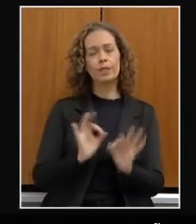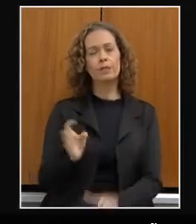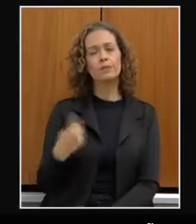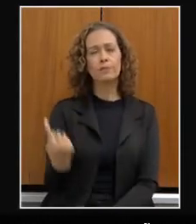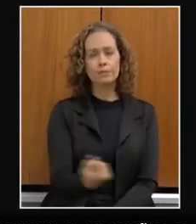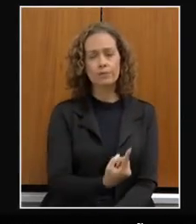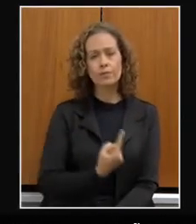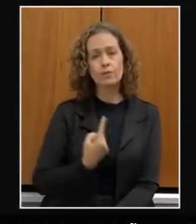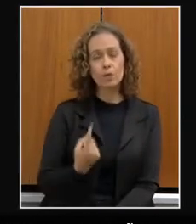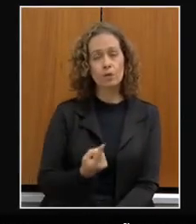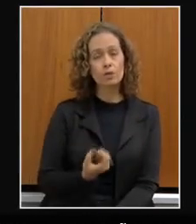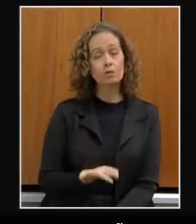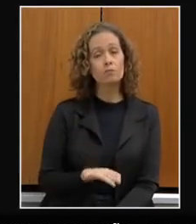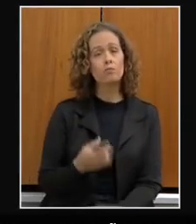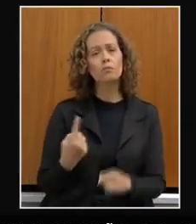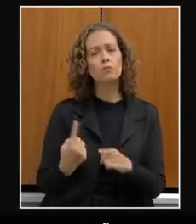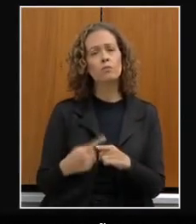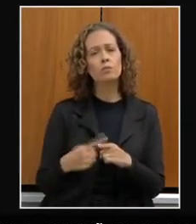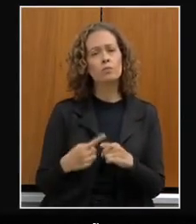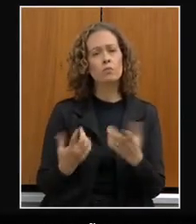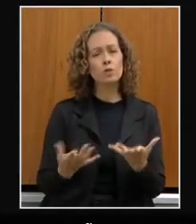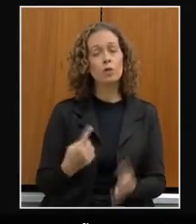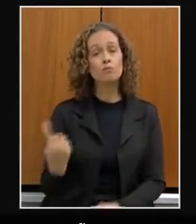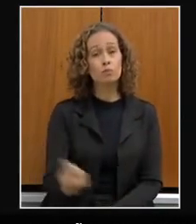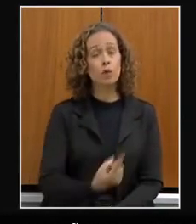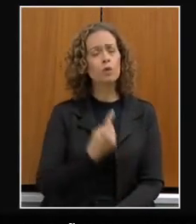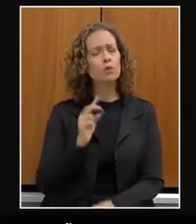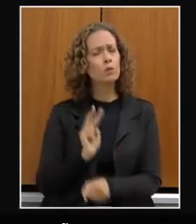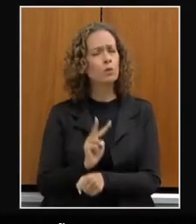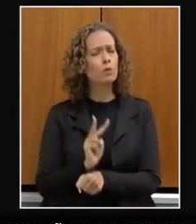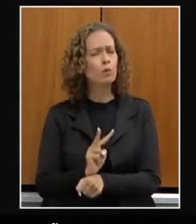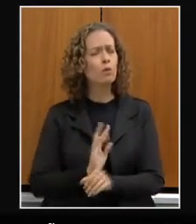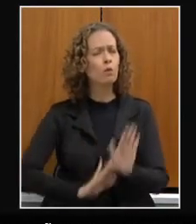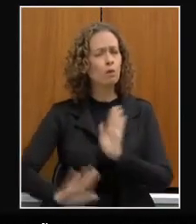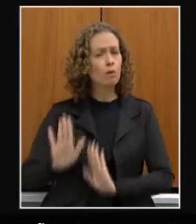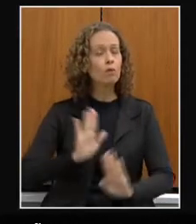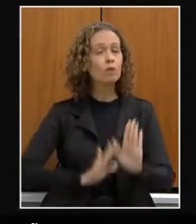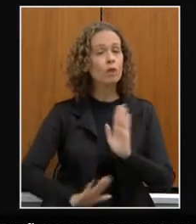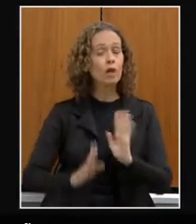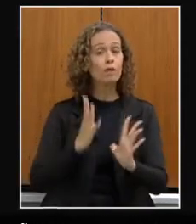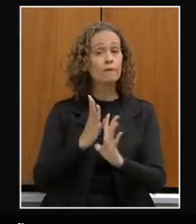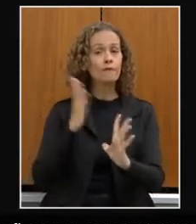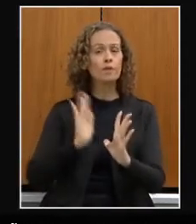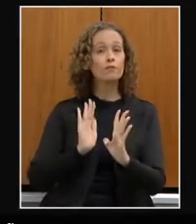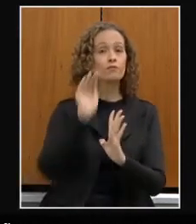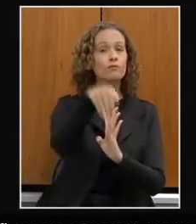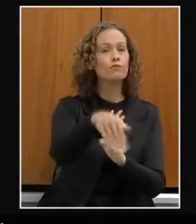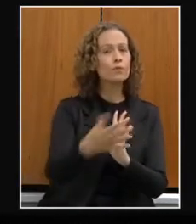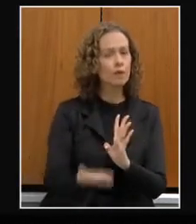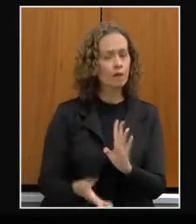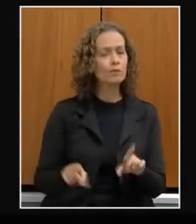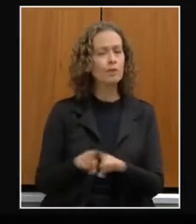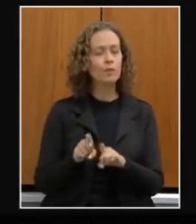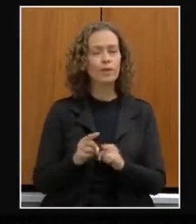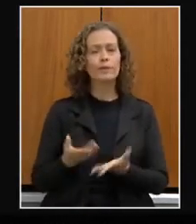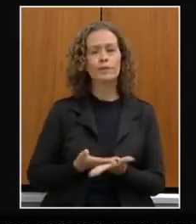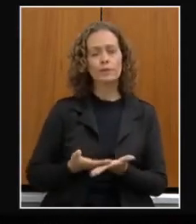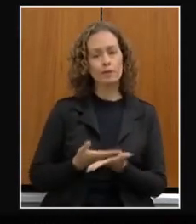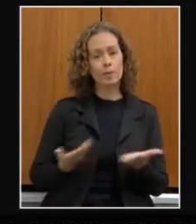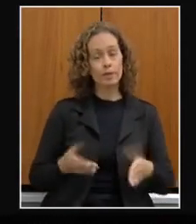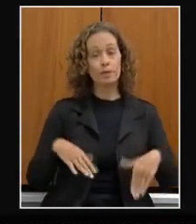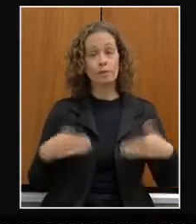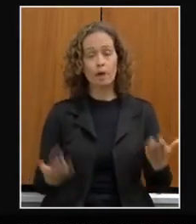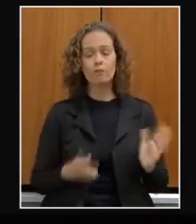era como se nós temos que tomar cuidado para não haver o fura fila também na questão do tratamento então existe um